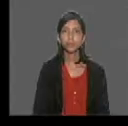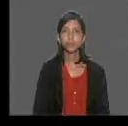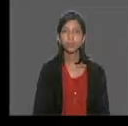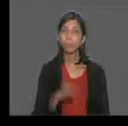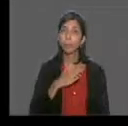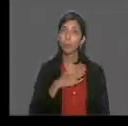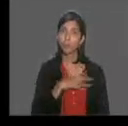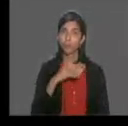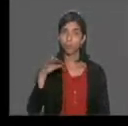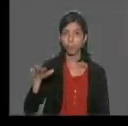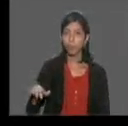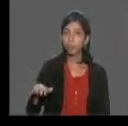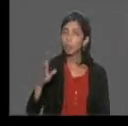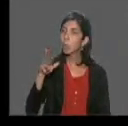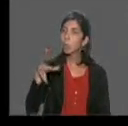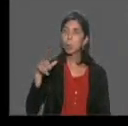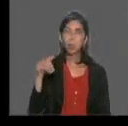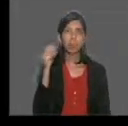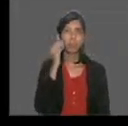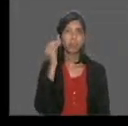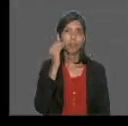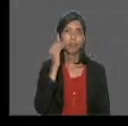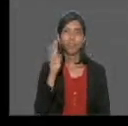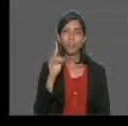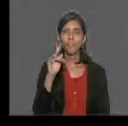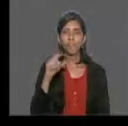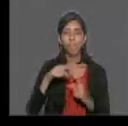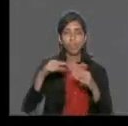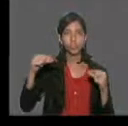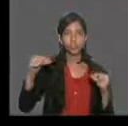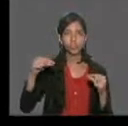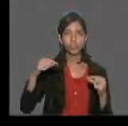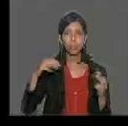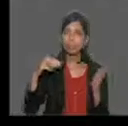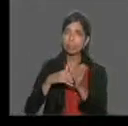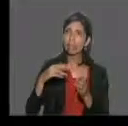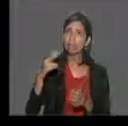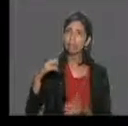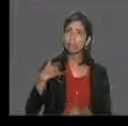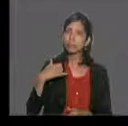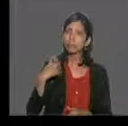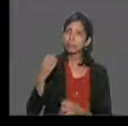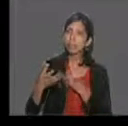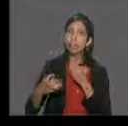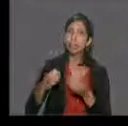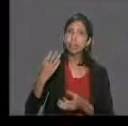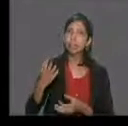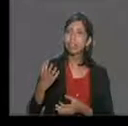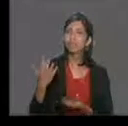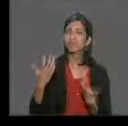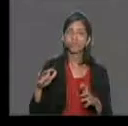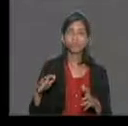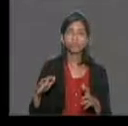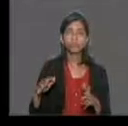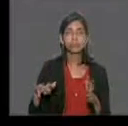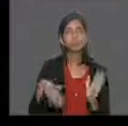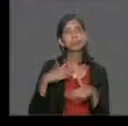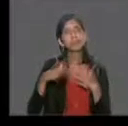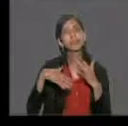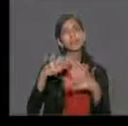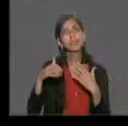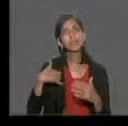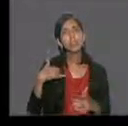chupetas, todo fonoaudiólogo tem as suas restrições, assim, claras, né? E eu pude orientar a Suzana